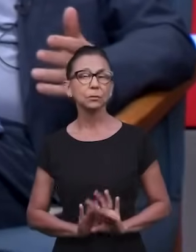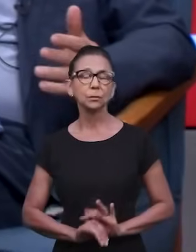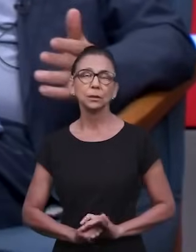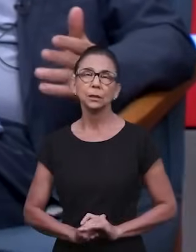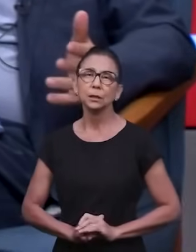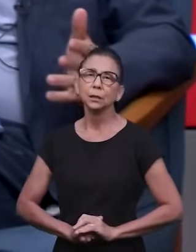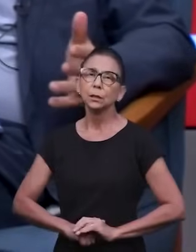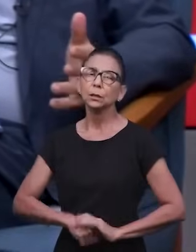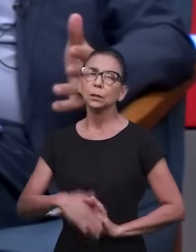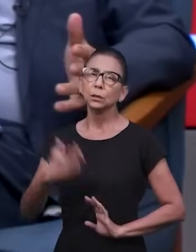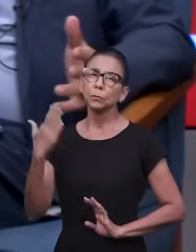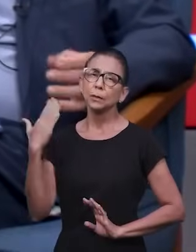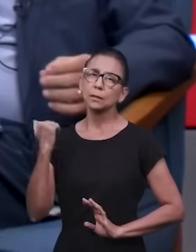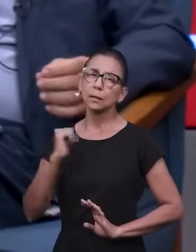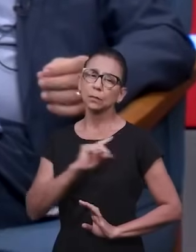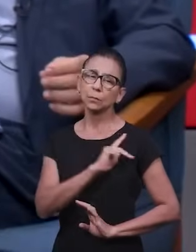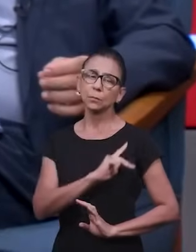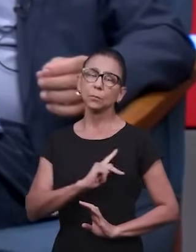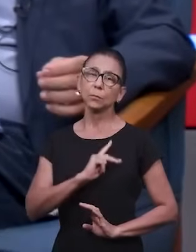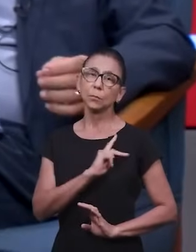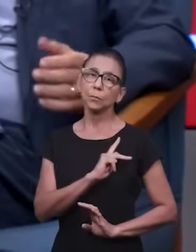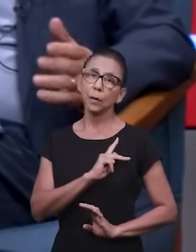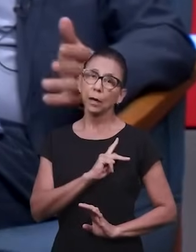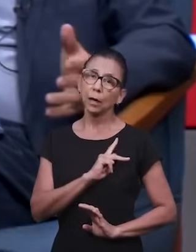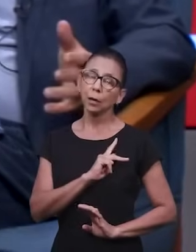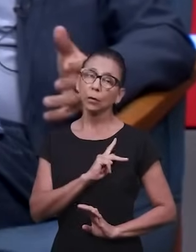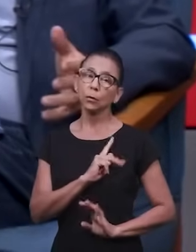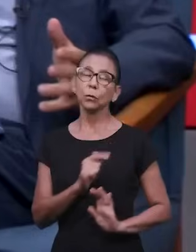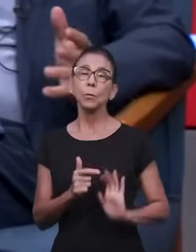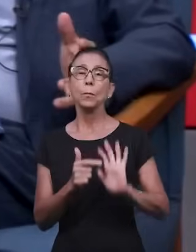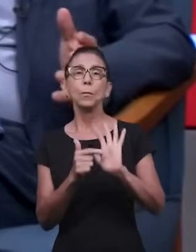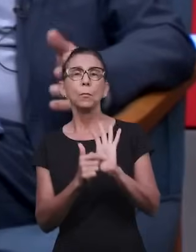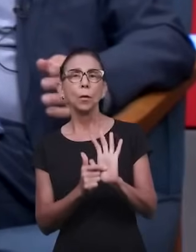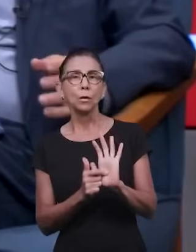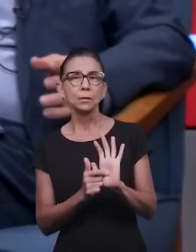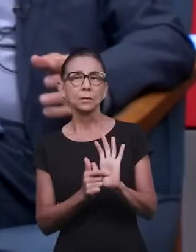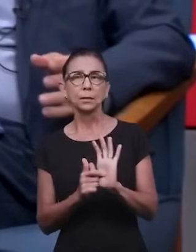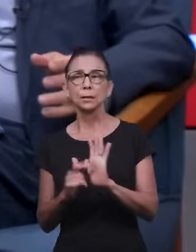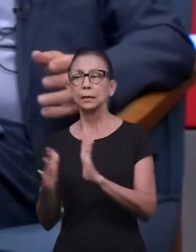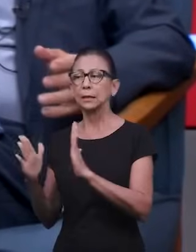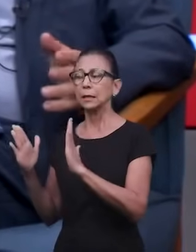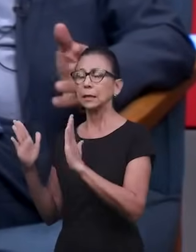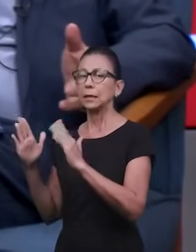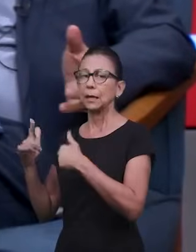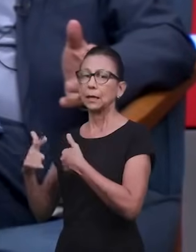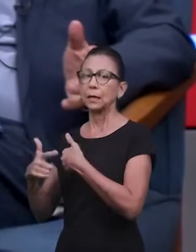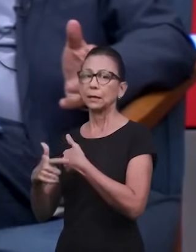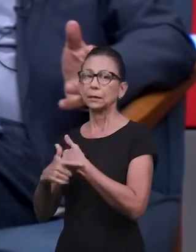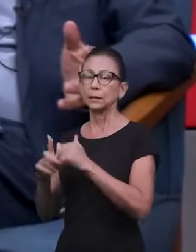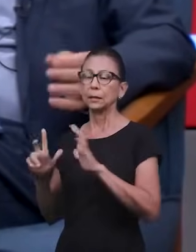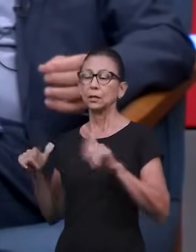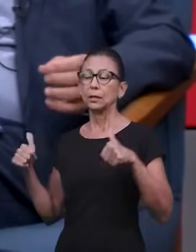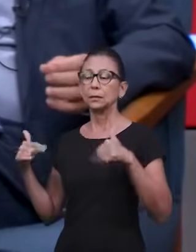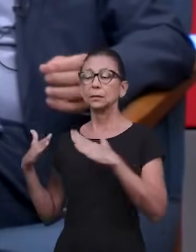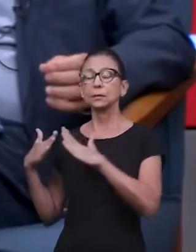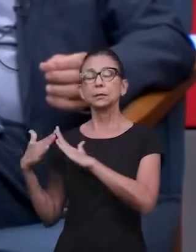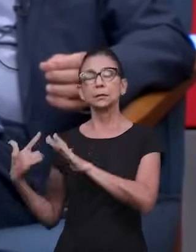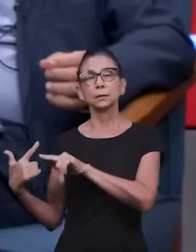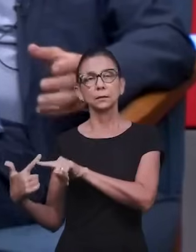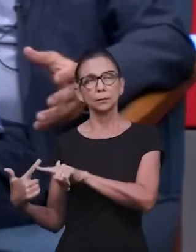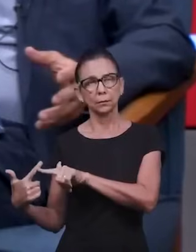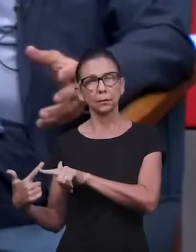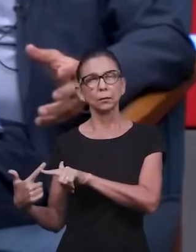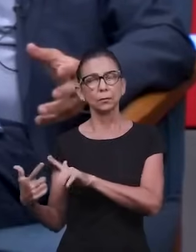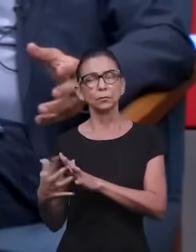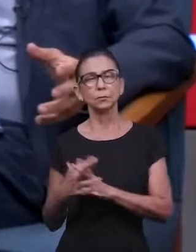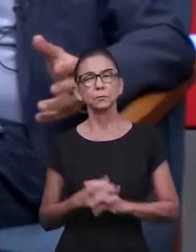aquilo que o apóstolo Paulo fala sobre o funcionamento da igreja então começamos a falar